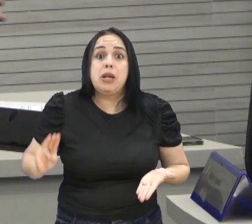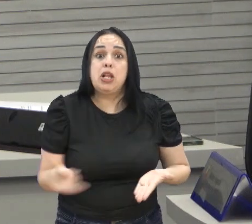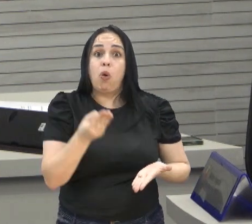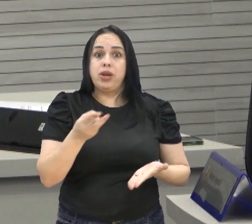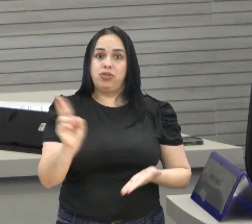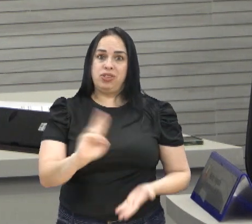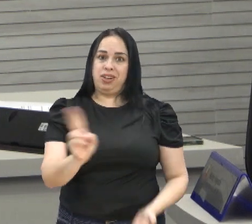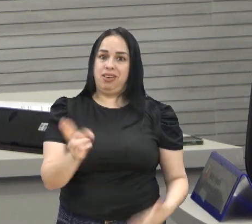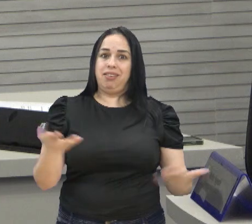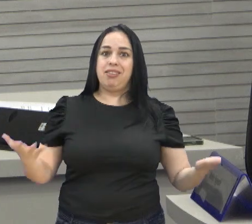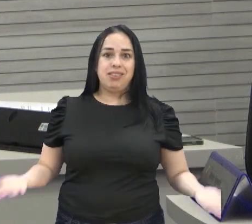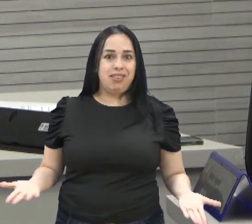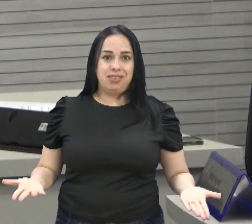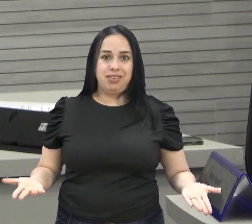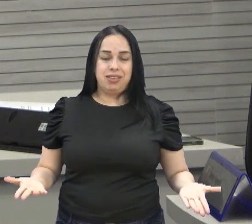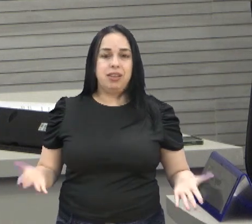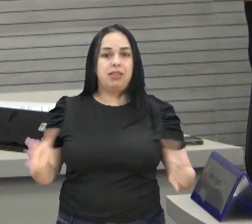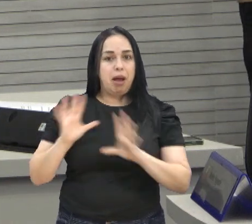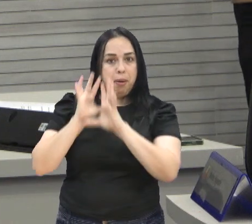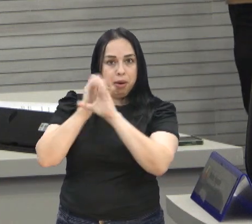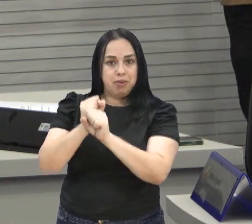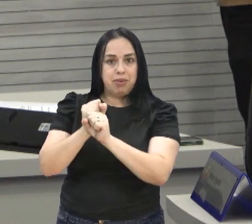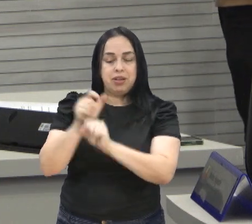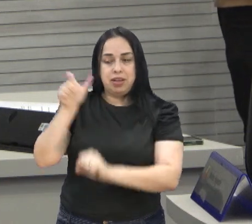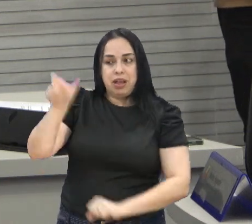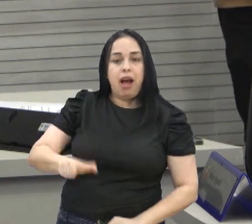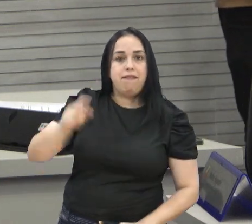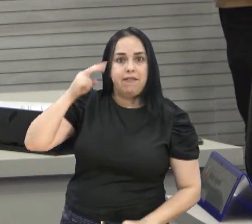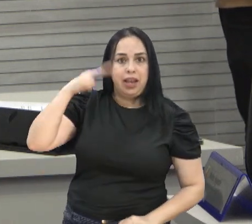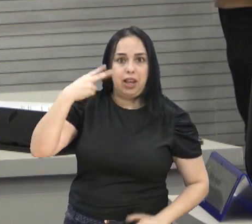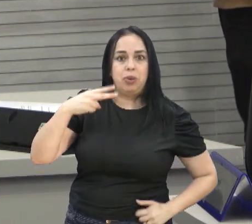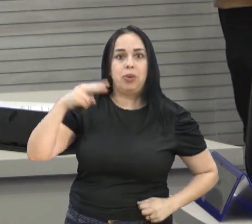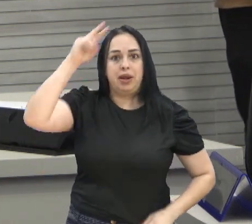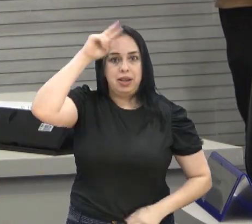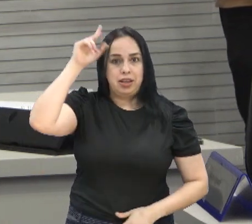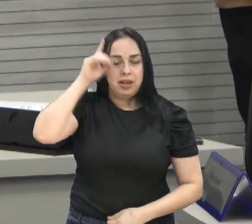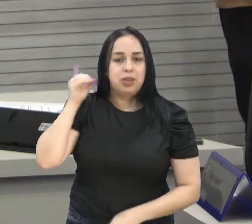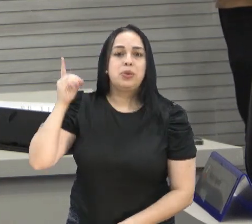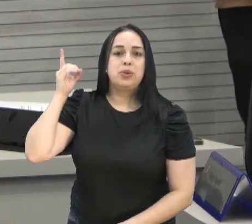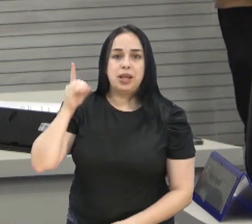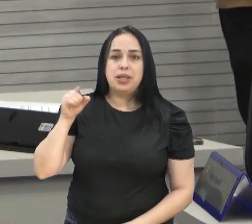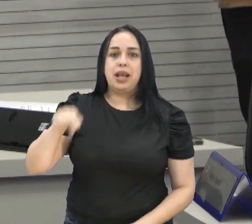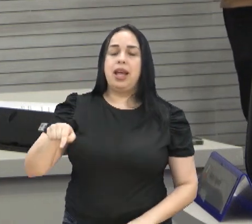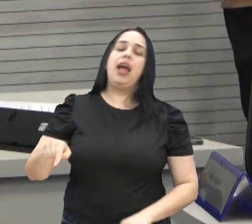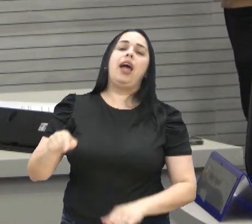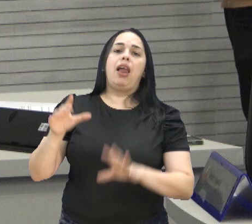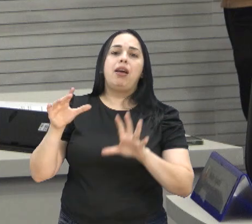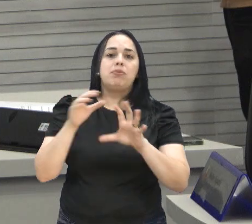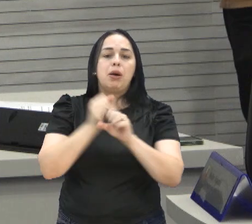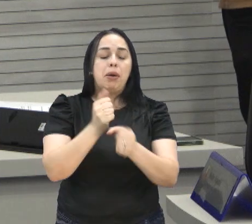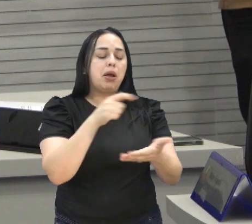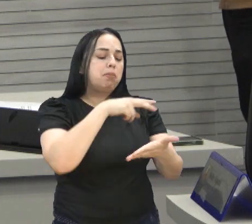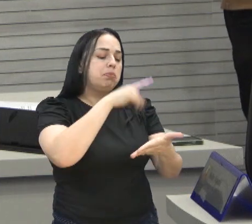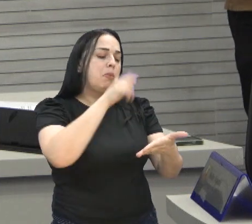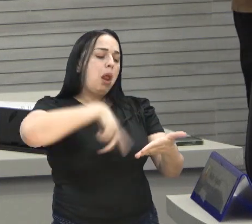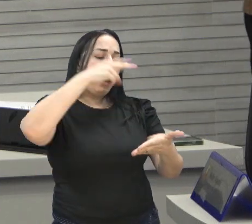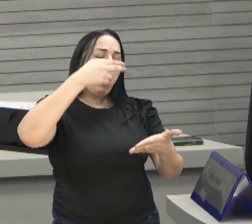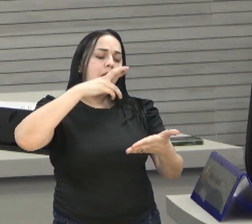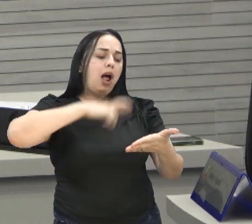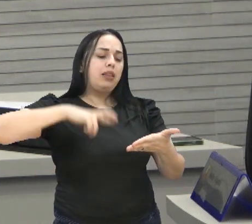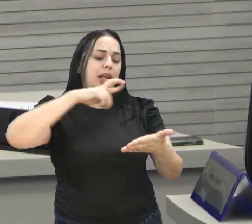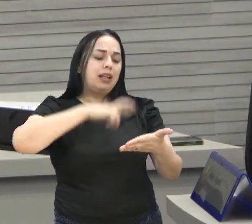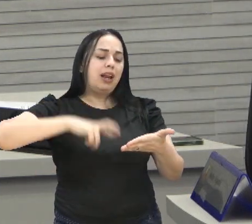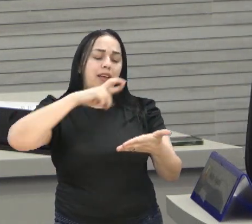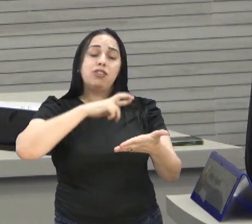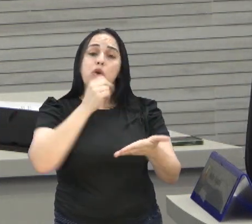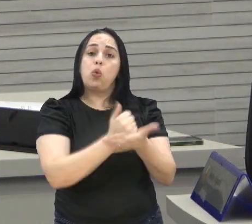de reais. Num levantamento feito pela vereadora Dulce Rita, nesse ano ainda, ela pegou o contrato e a prefeitura tinha gasto somente